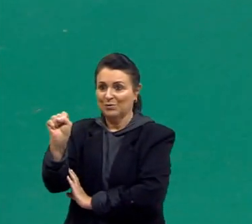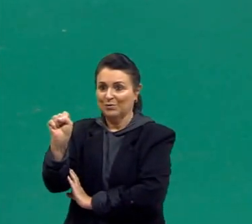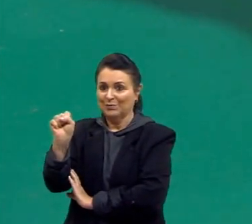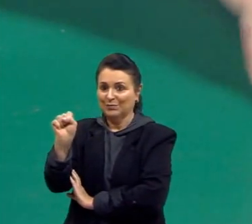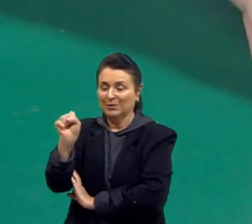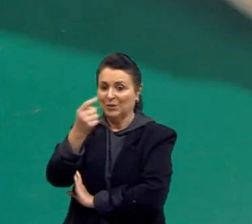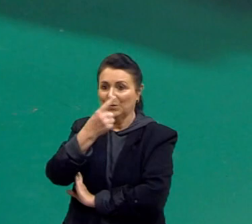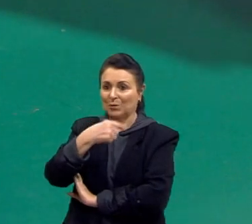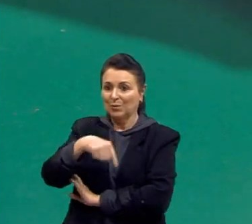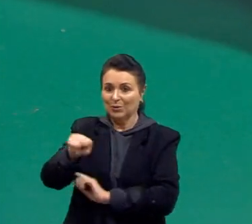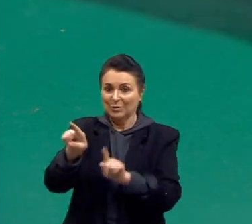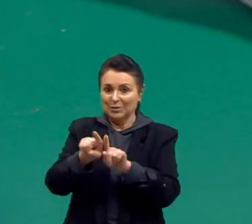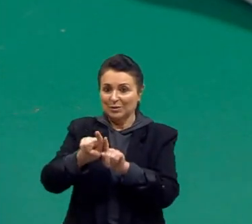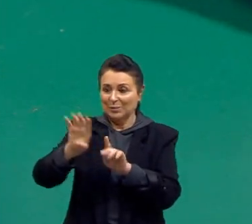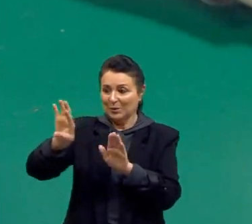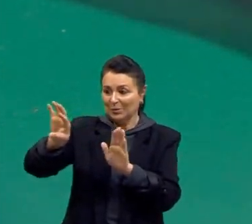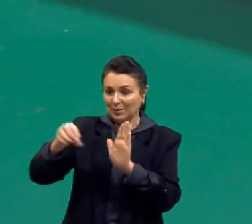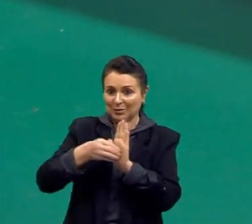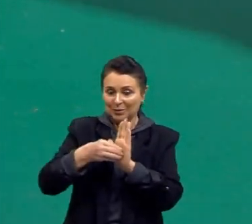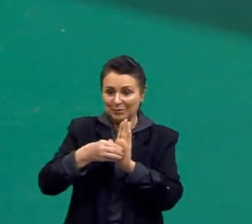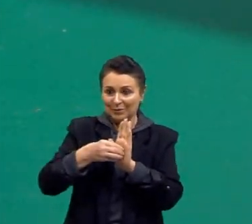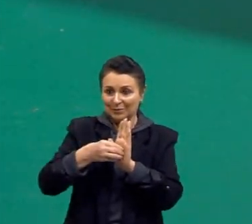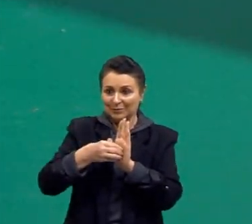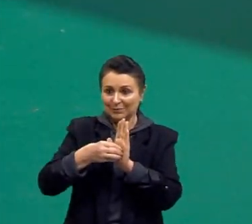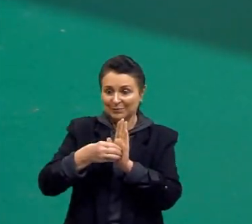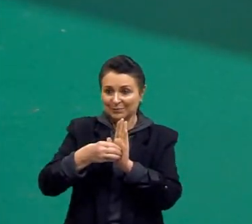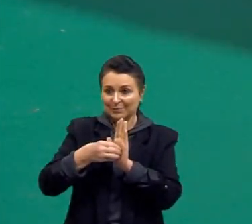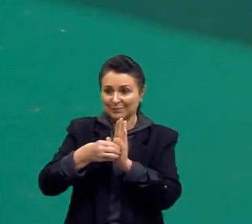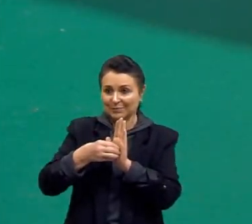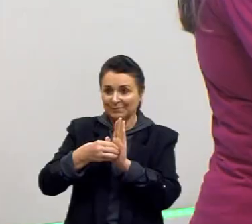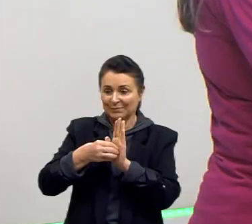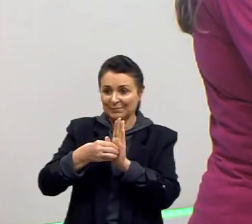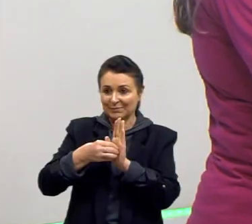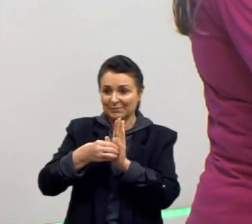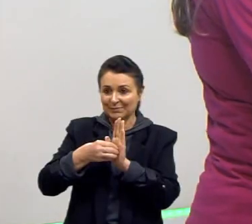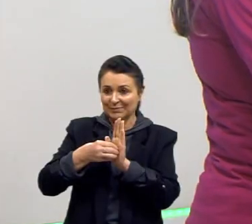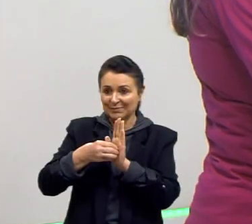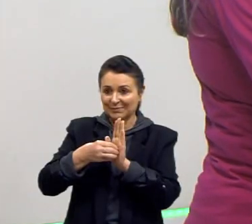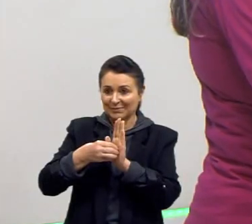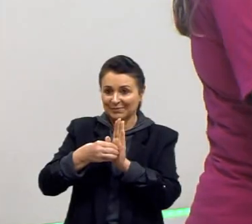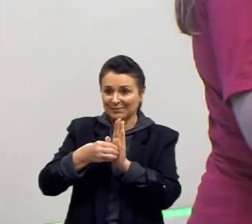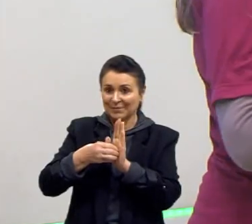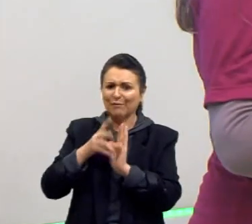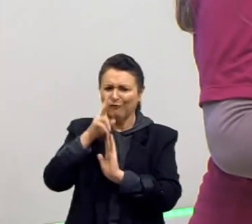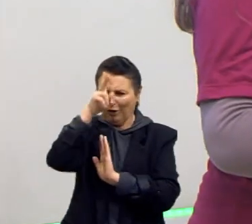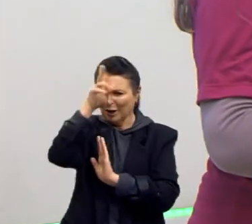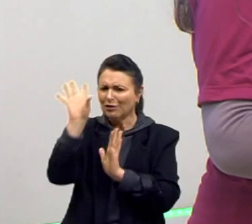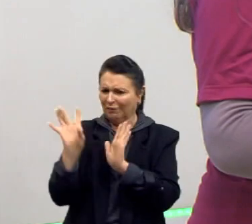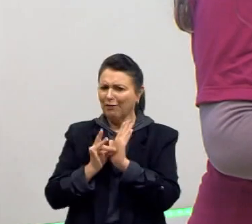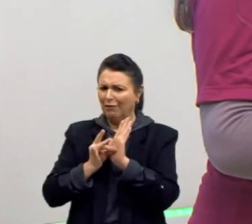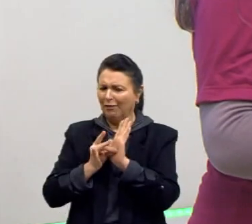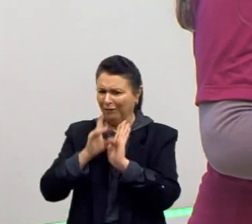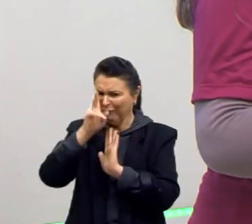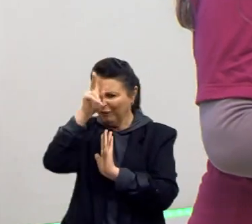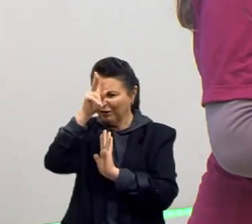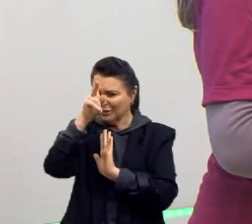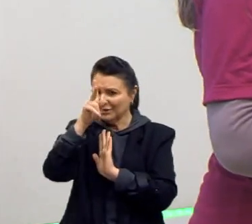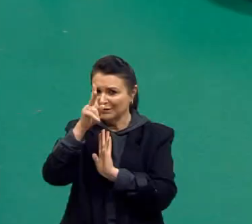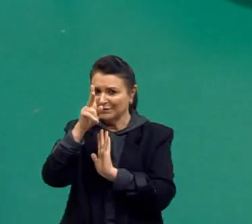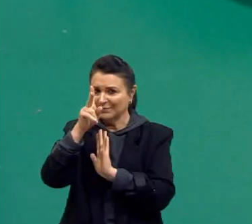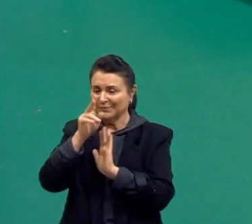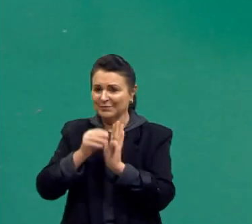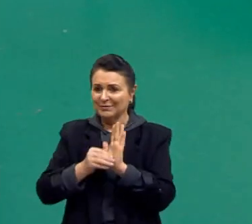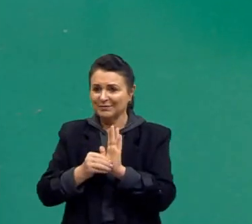esse outro io deixa só virar ele aqui é mexendo aqui ele gruda